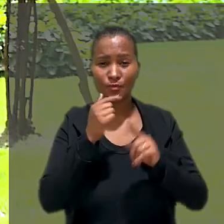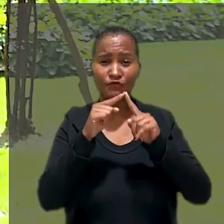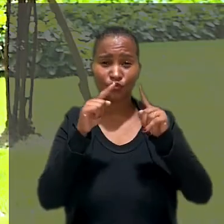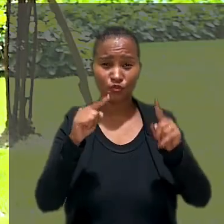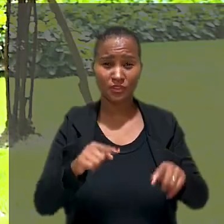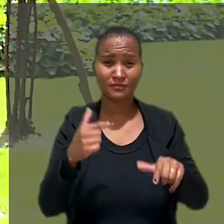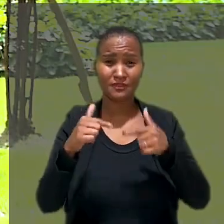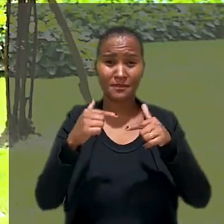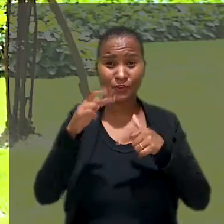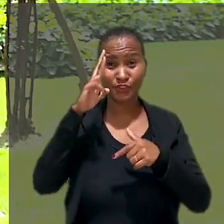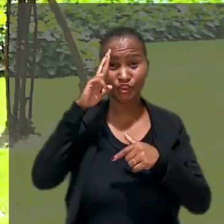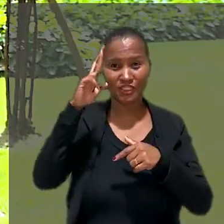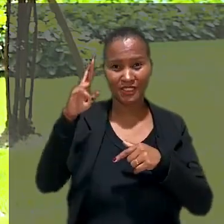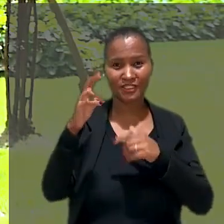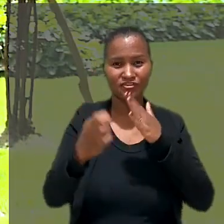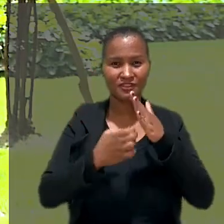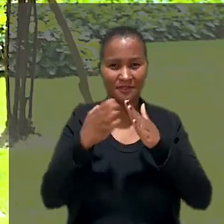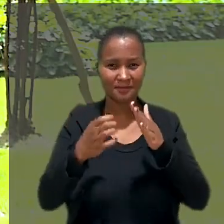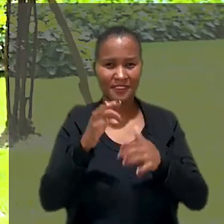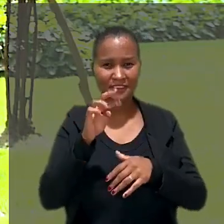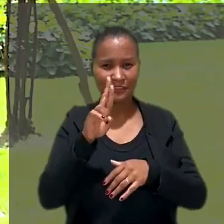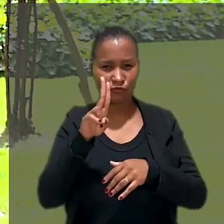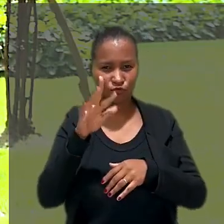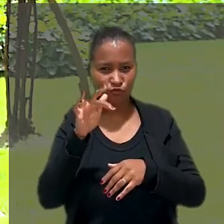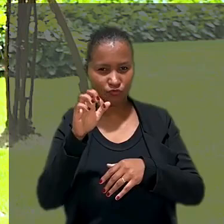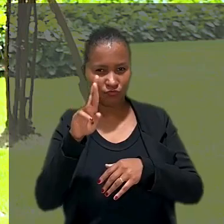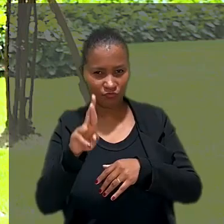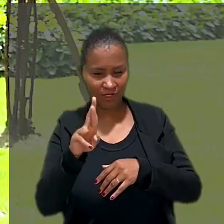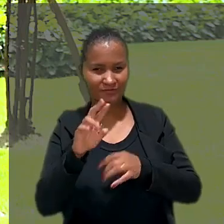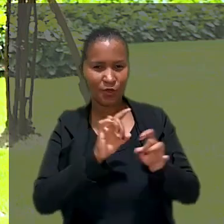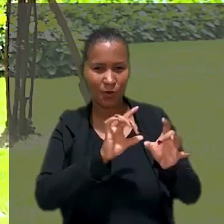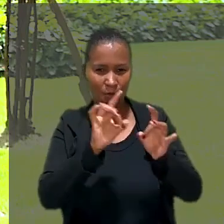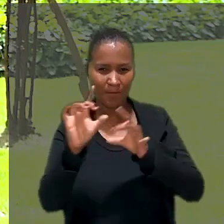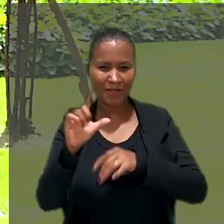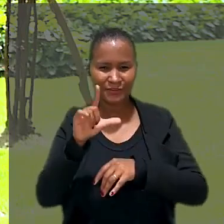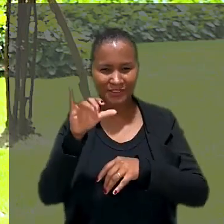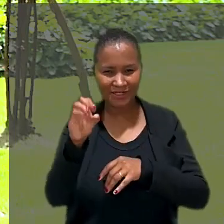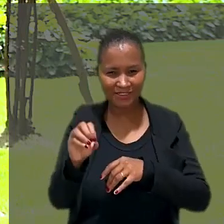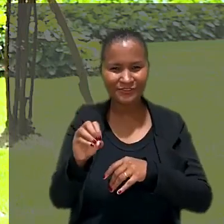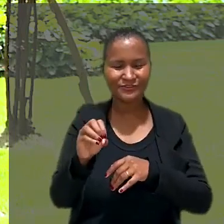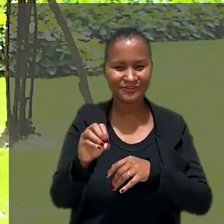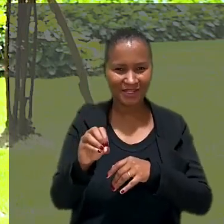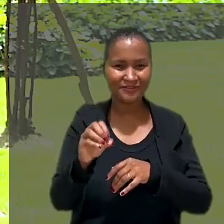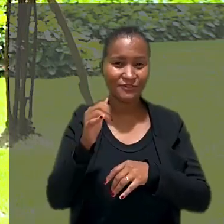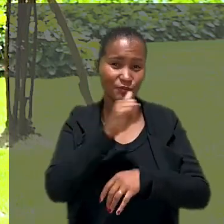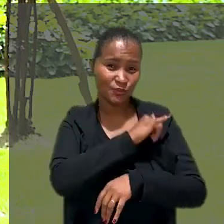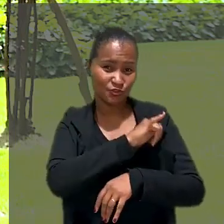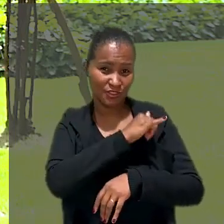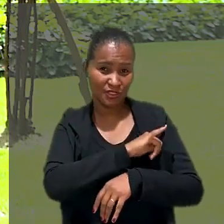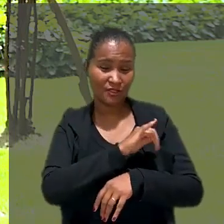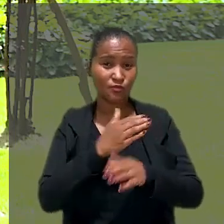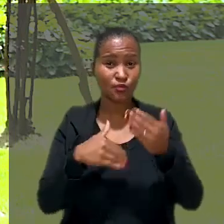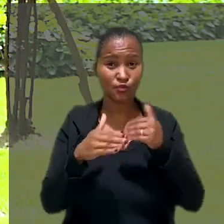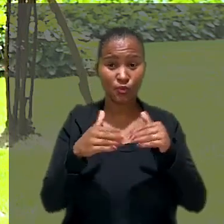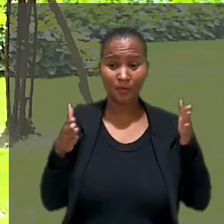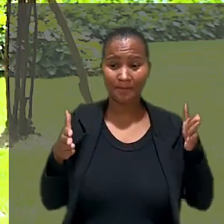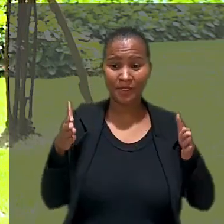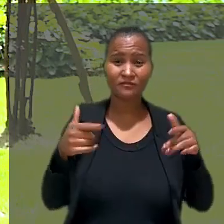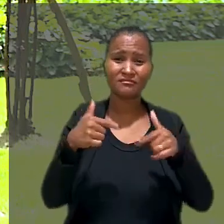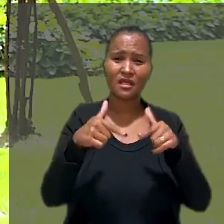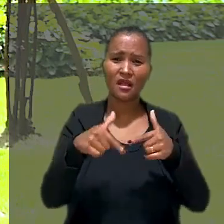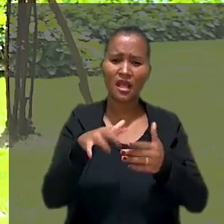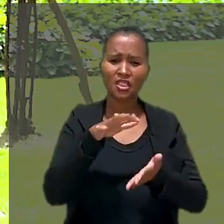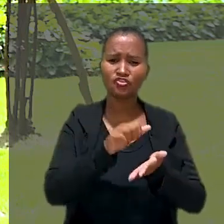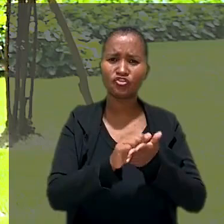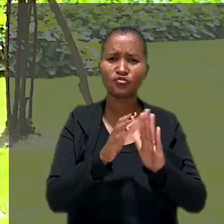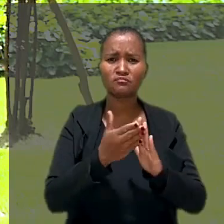O empregado atuou como gerente da empresa Trufer Comércio de Sucatas em Barra Mansa, no Rio de Janeiro. Durante todo o período de trabalho não